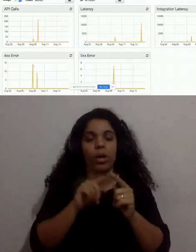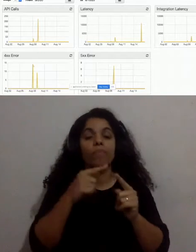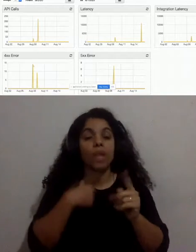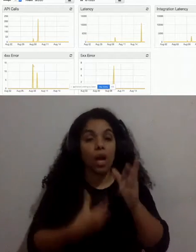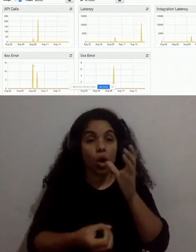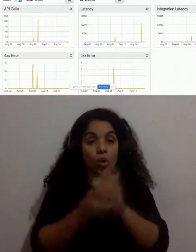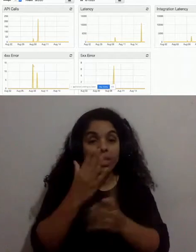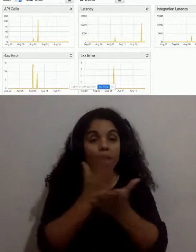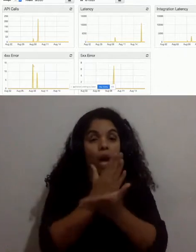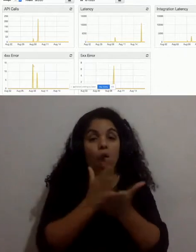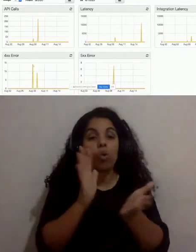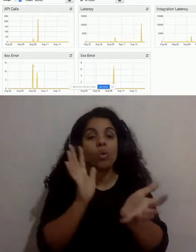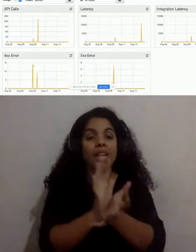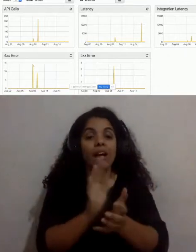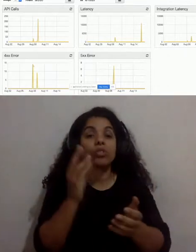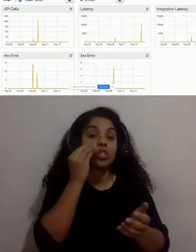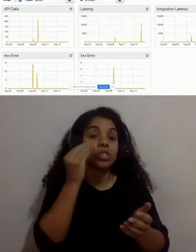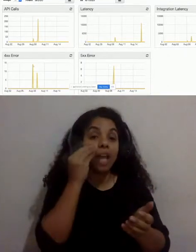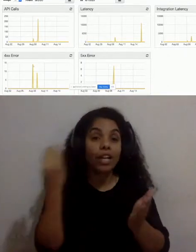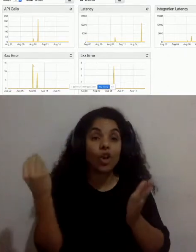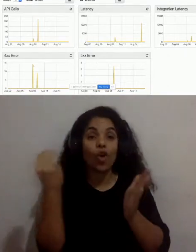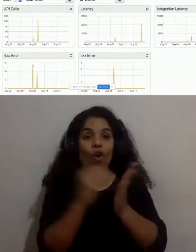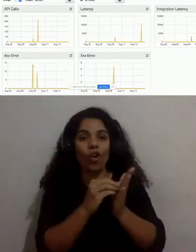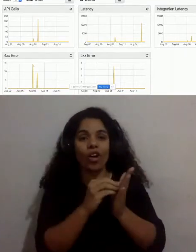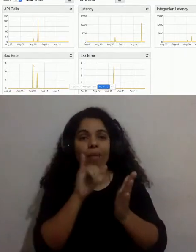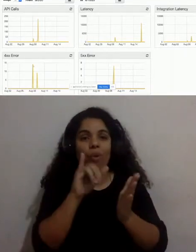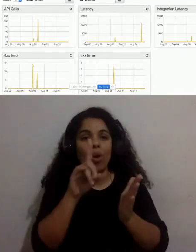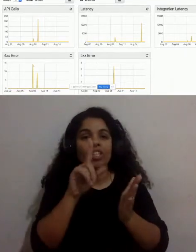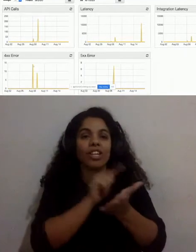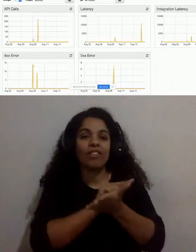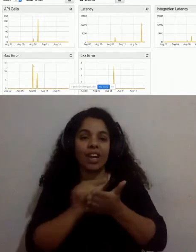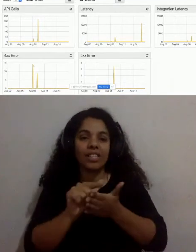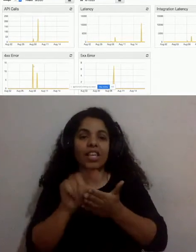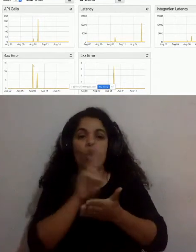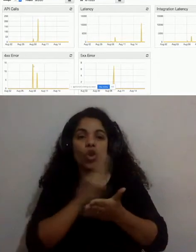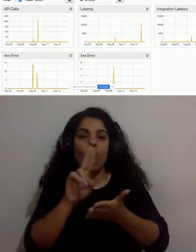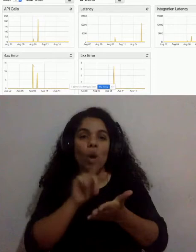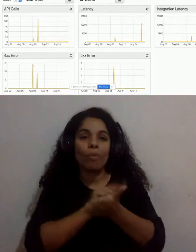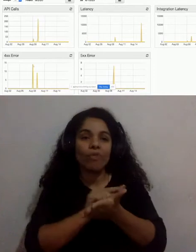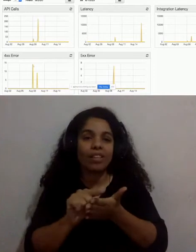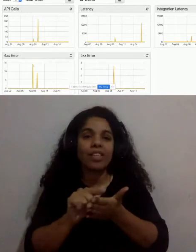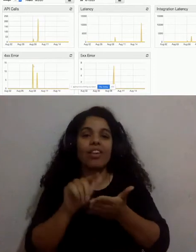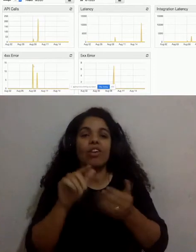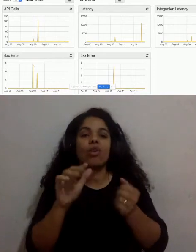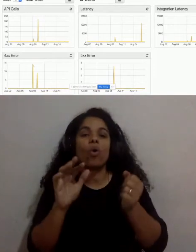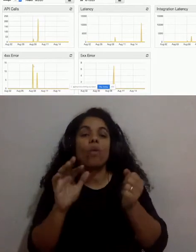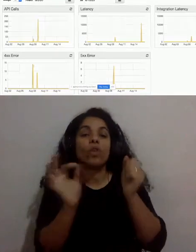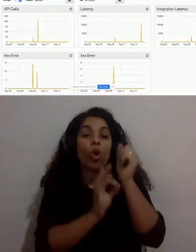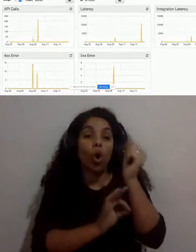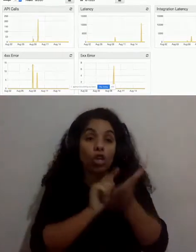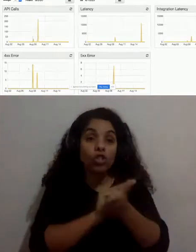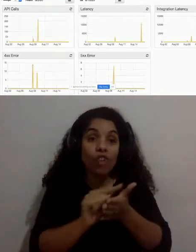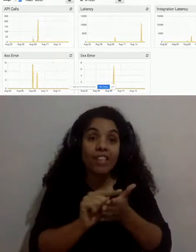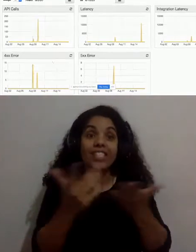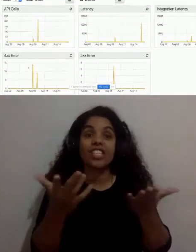Eu fiz alguns casos de teste onde eu colocava o ID vazio, o nome vazio, o código vazio e